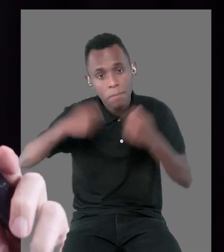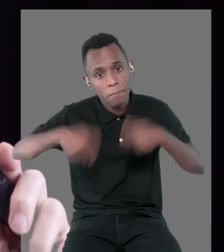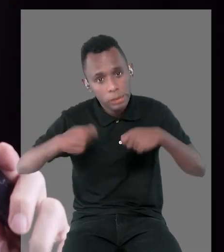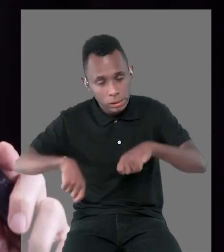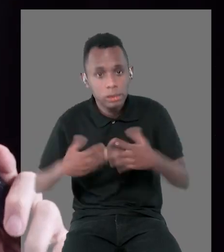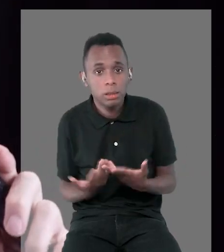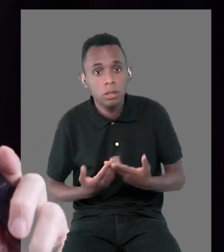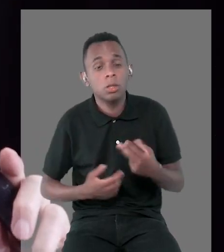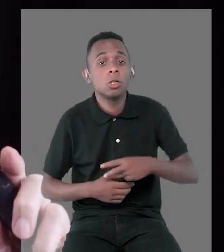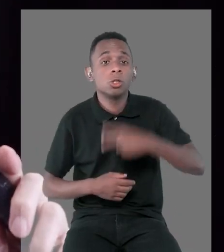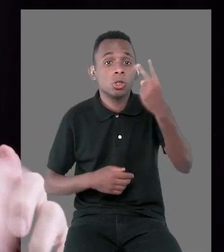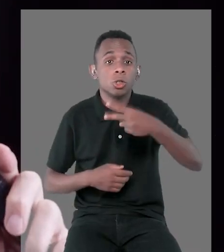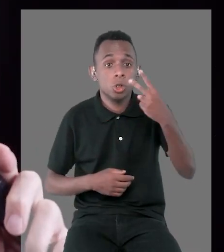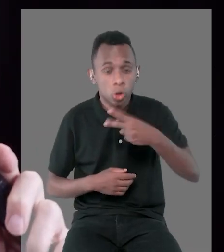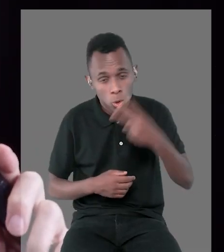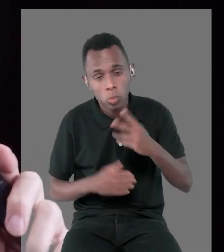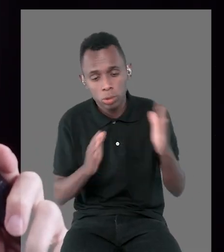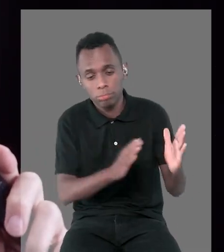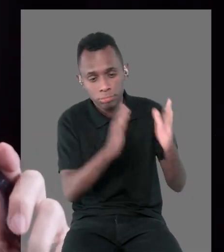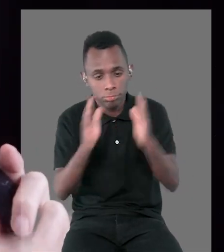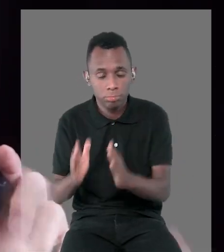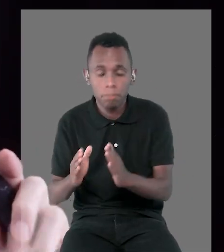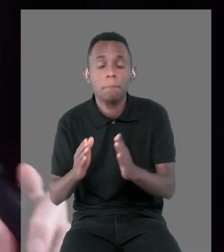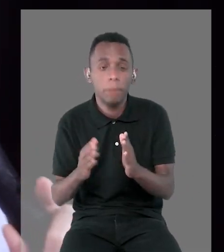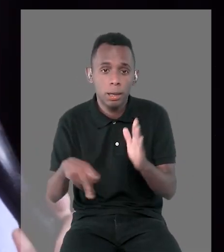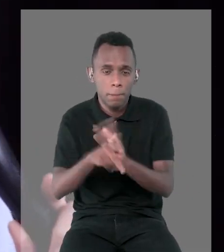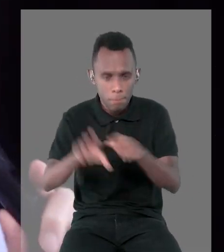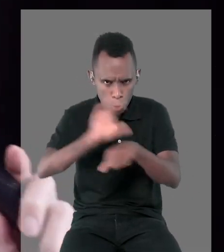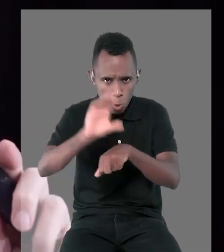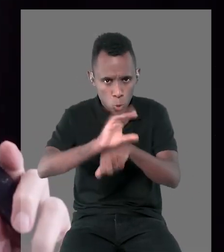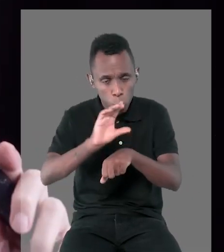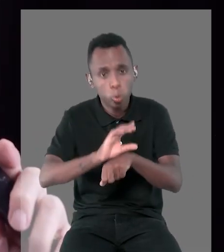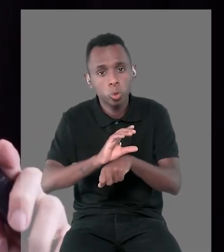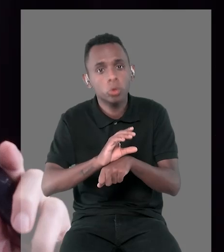realização, e na segunda parte deste curso,